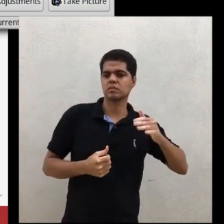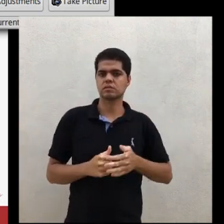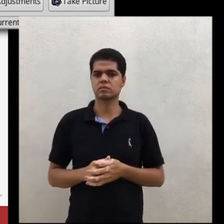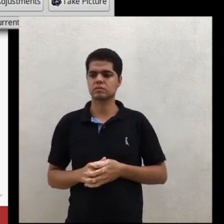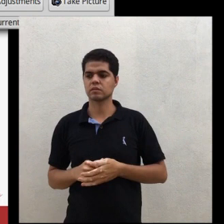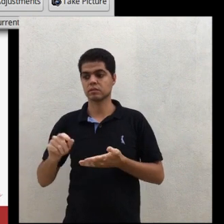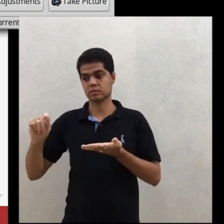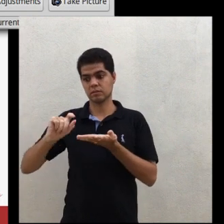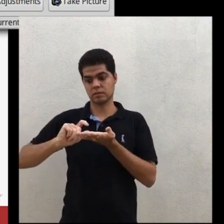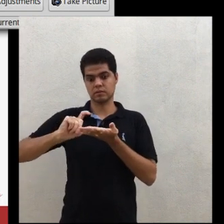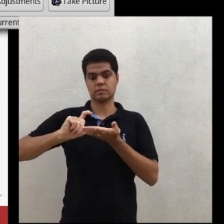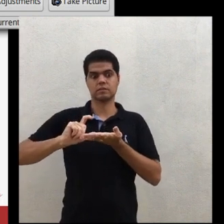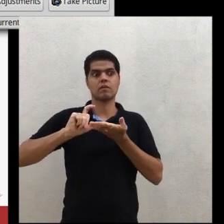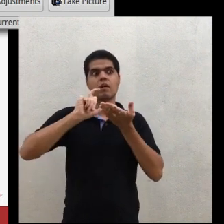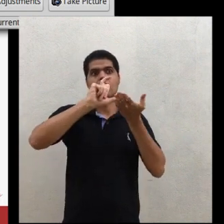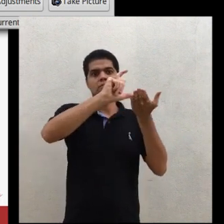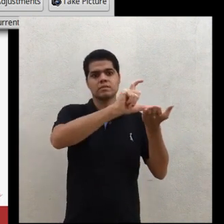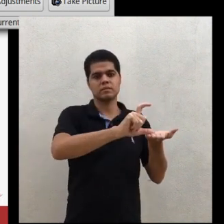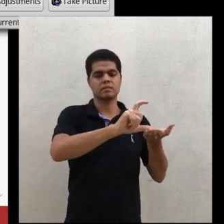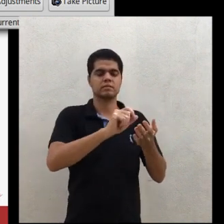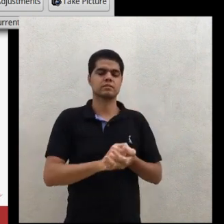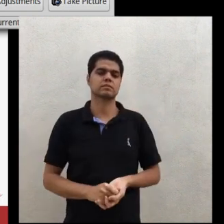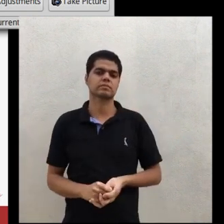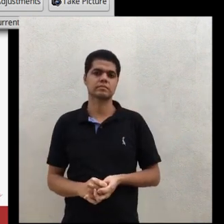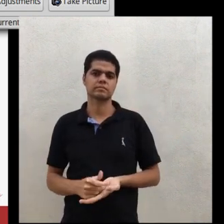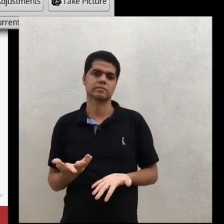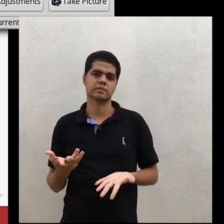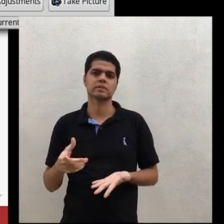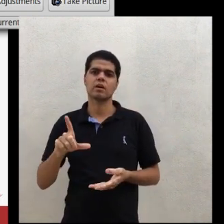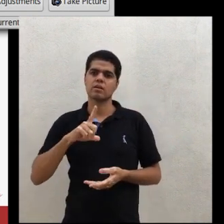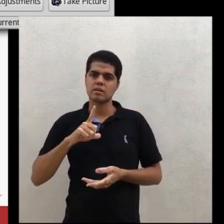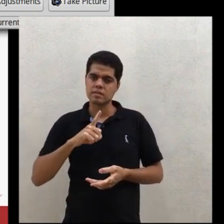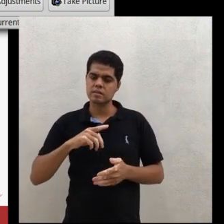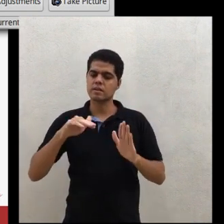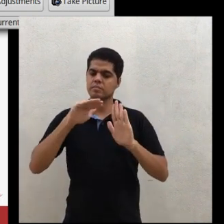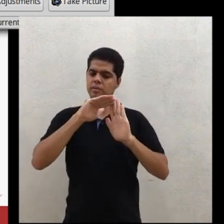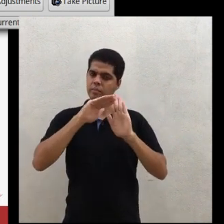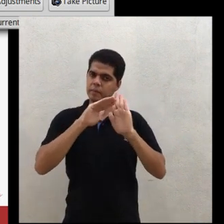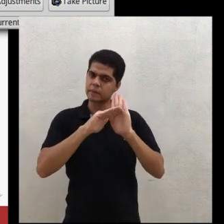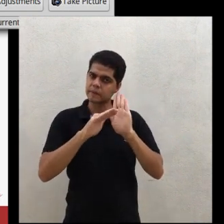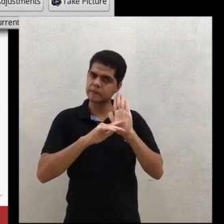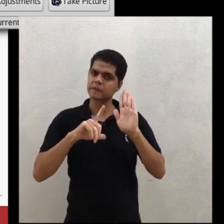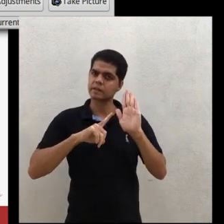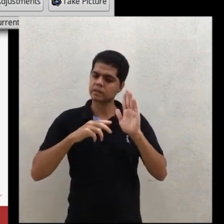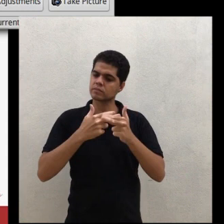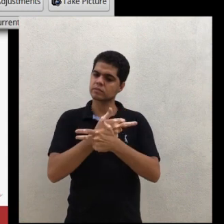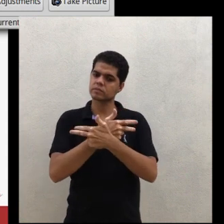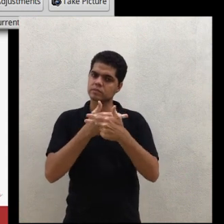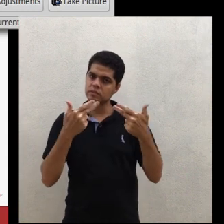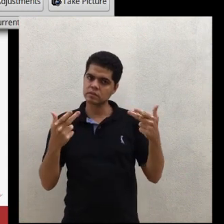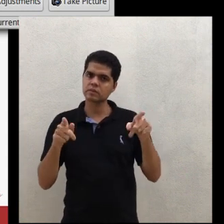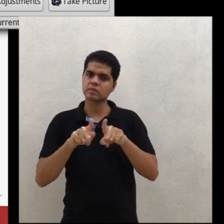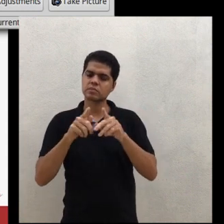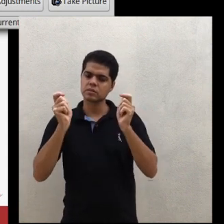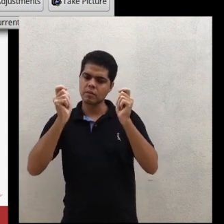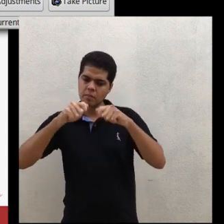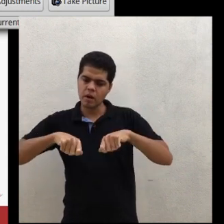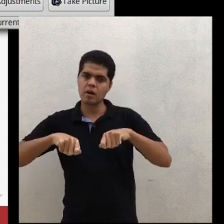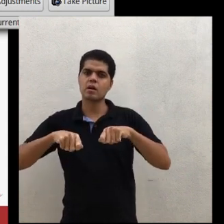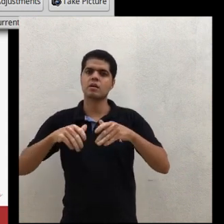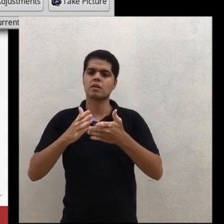o seu conjunto de dados na forma de conjuntos fuzzy e você tem que pedir a um especialista ou você mesmo para definir aqui,